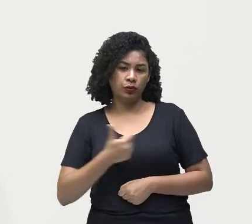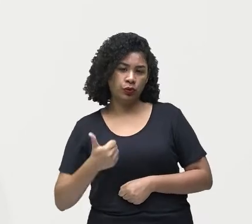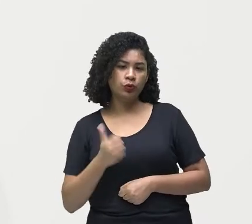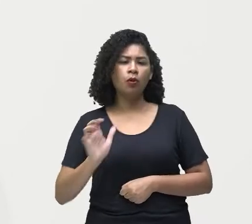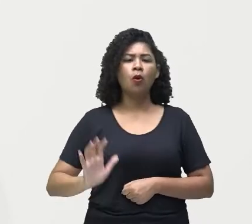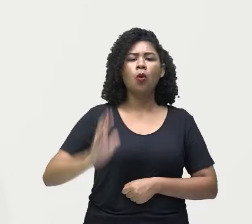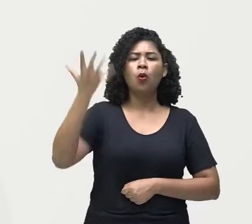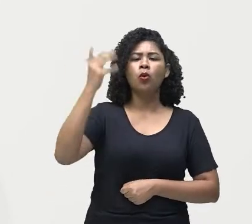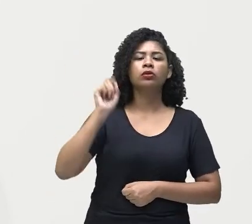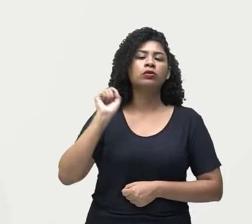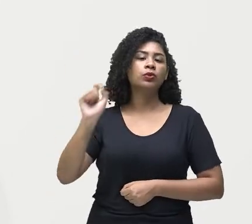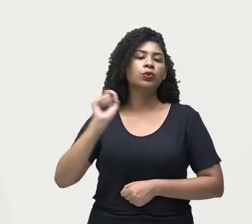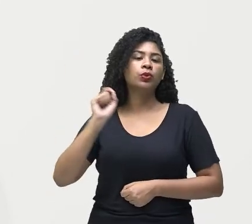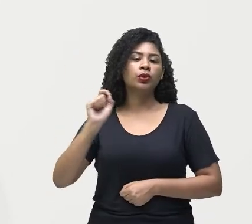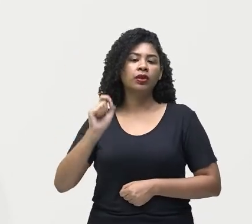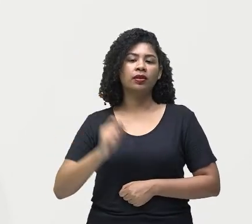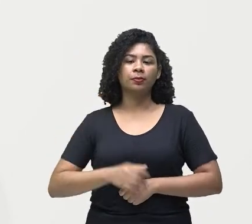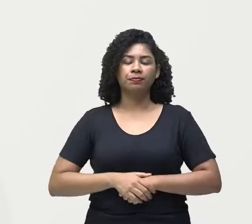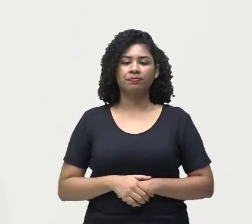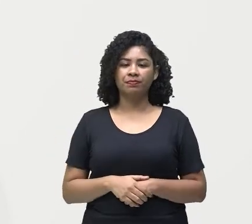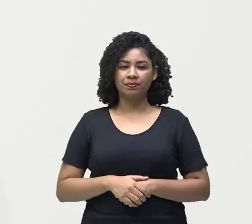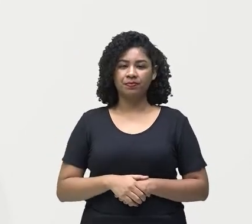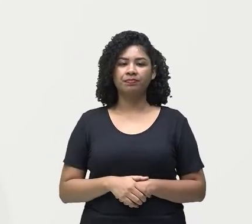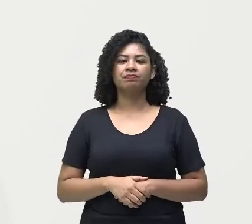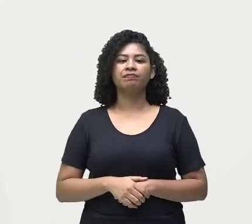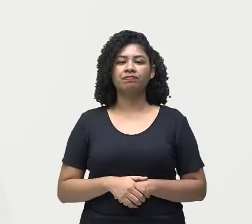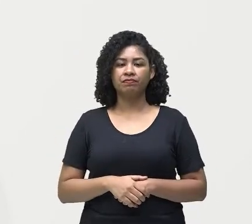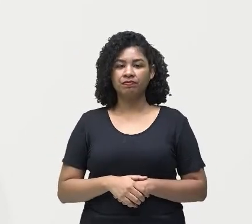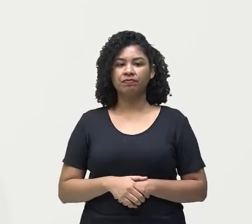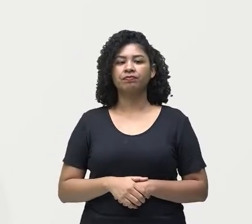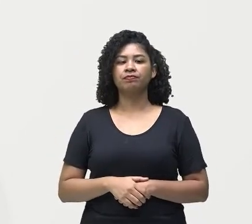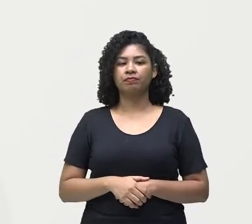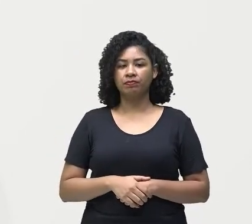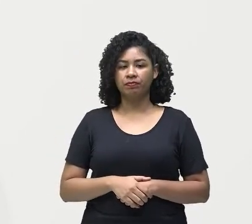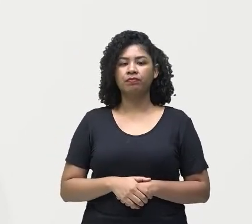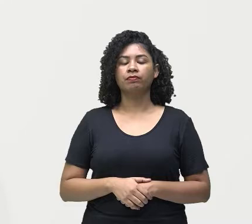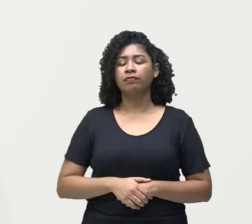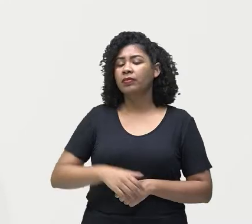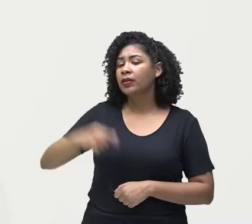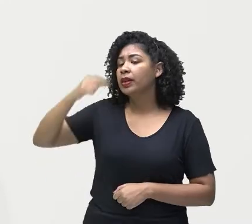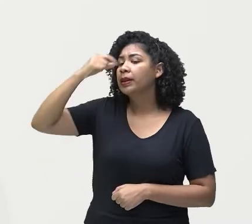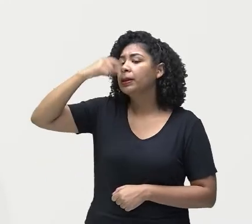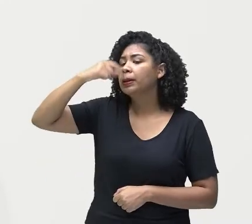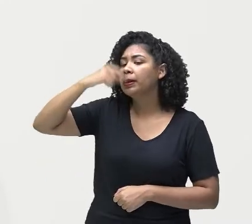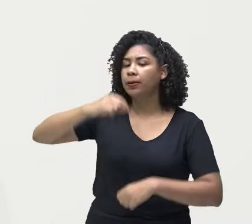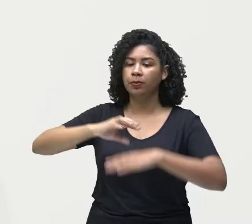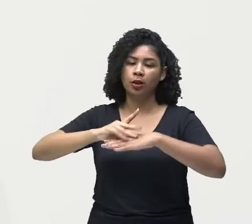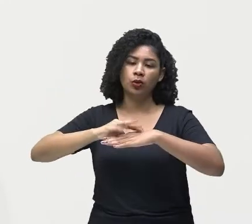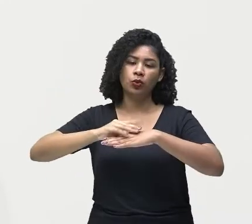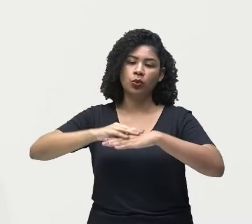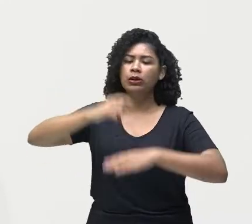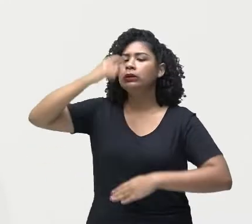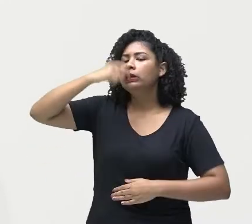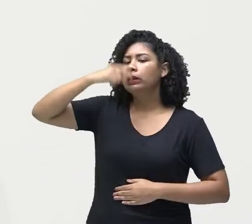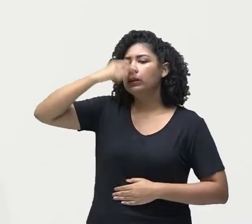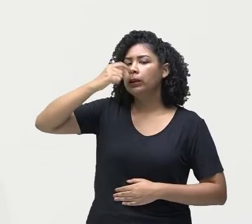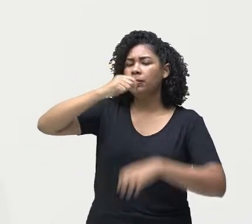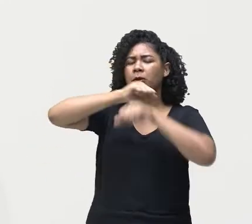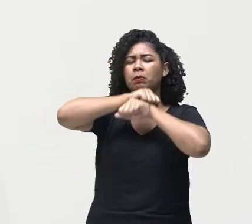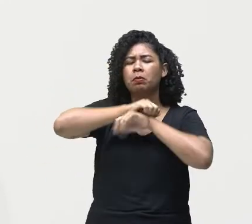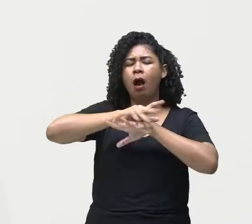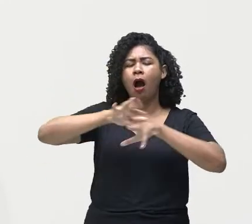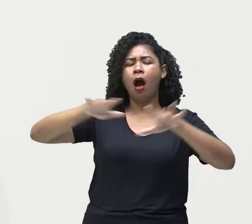ocorreu um aumento repentino e generalizado dos casos de gripe no Brasil. Na